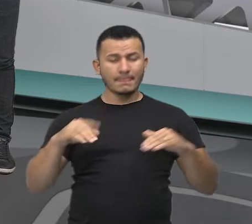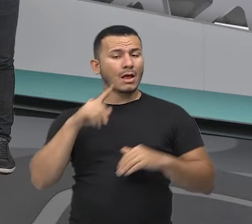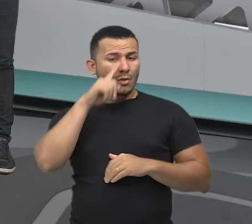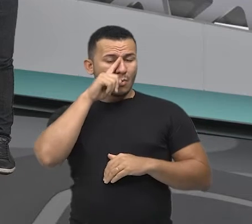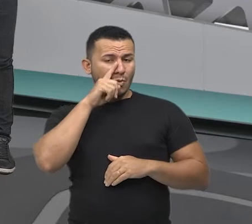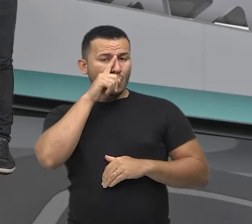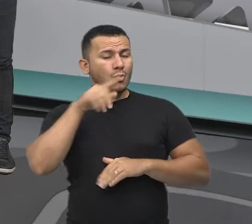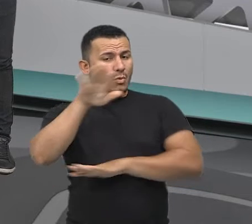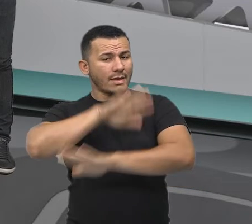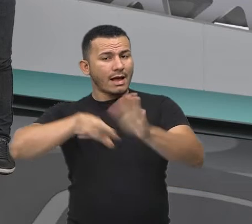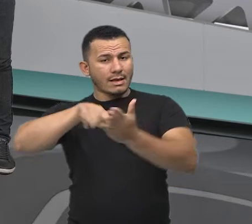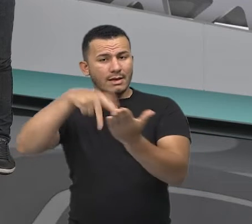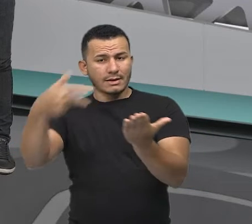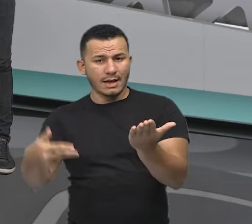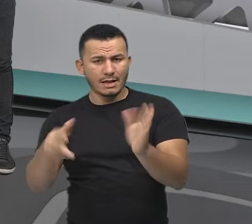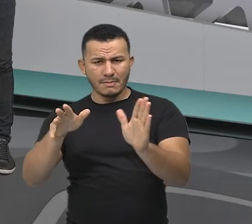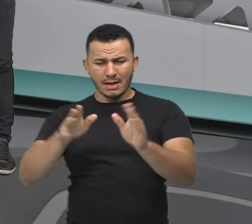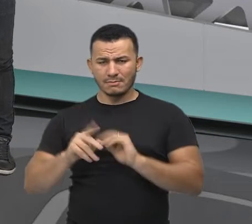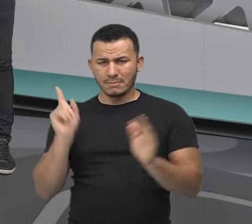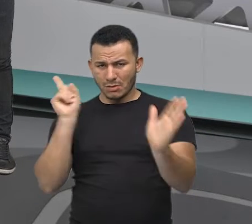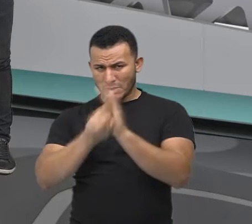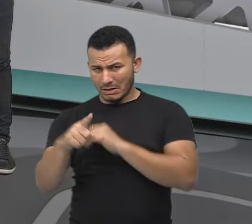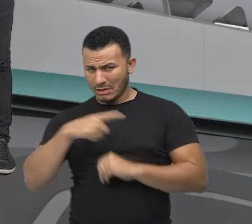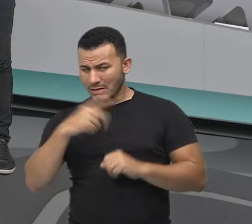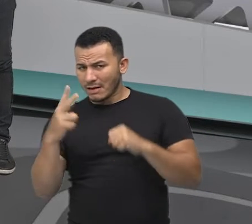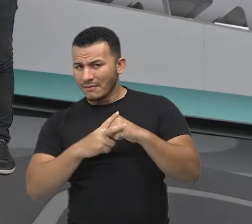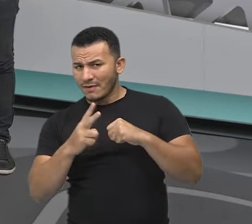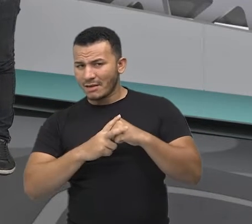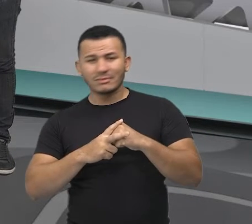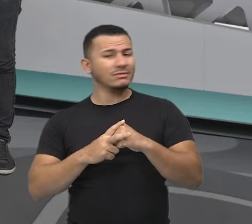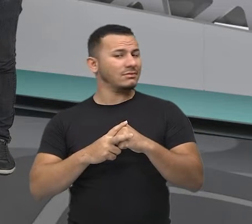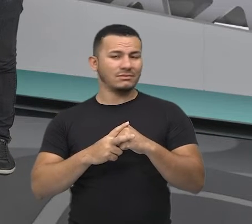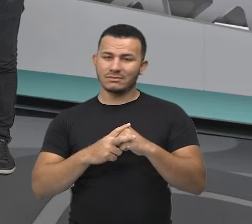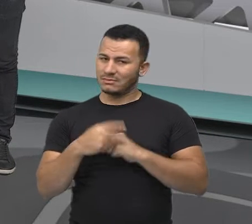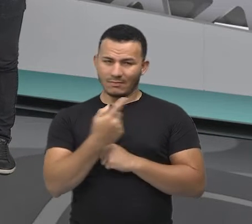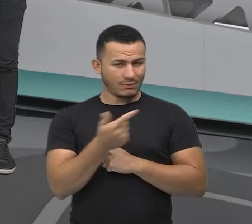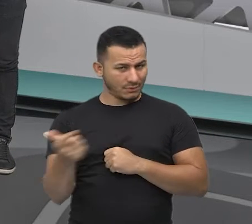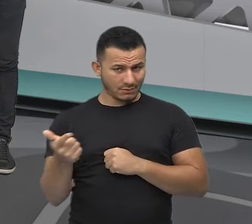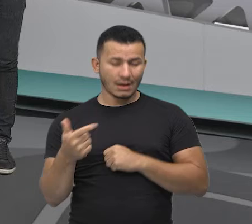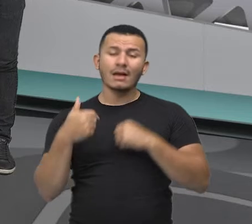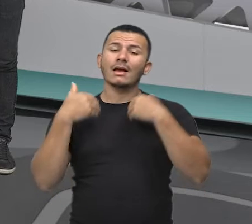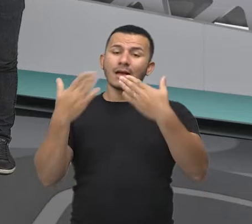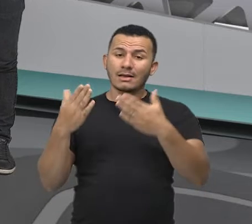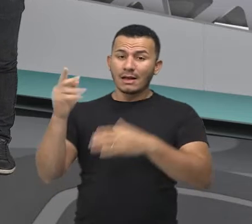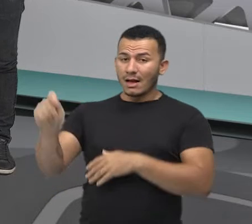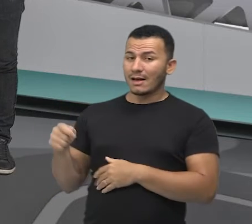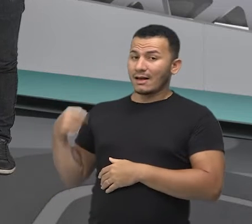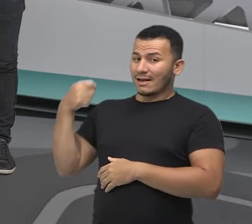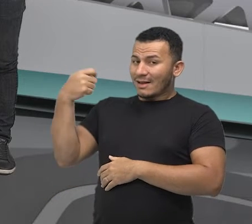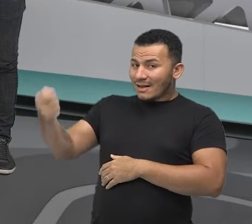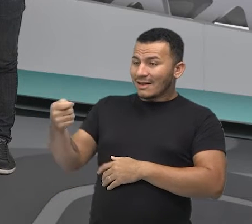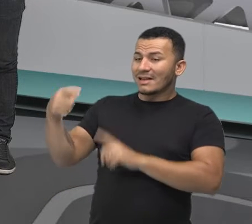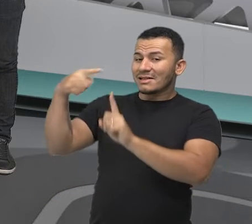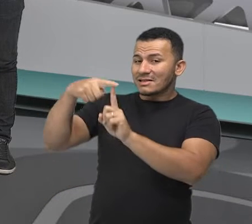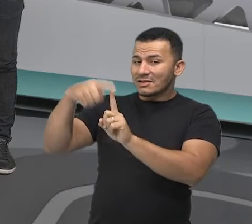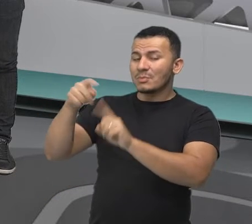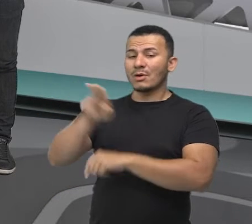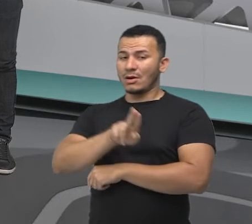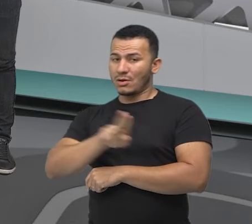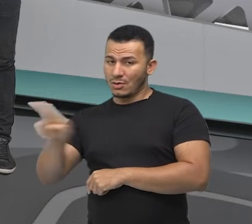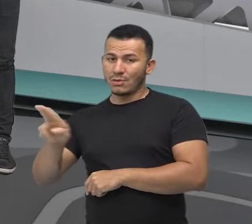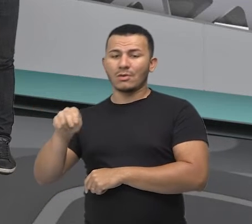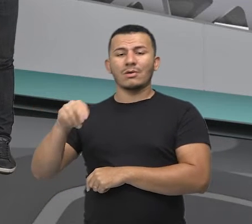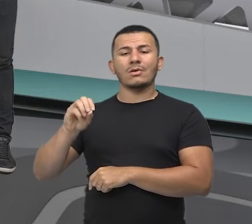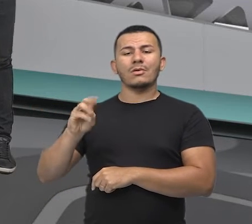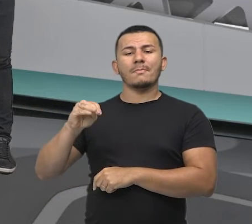a gente não tem a presença de verbos. Então, estas frases aqui, nesta placa, nesse texto,